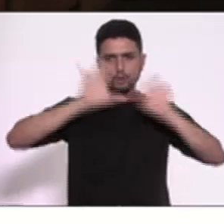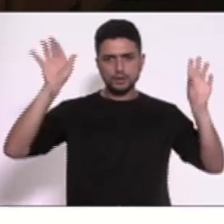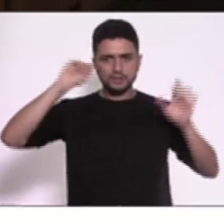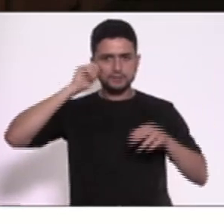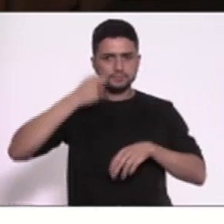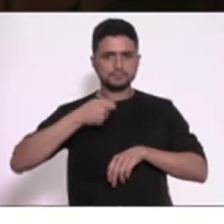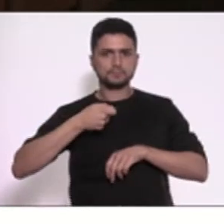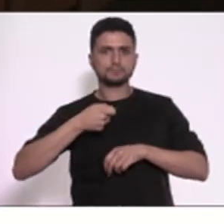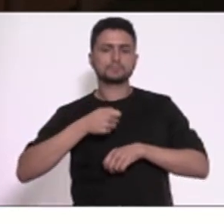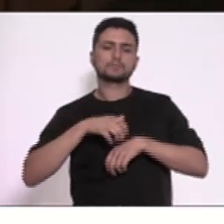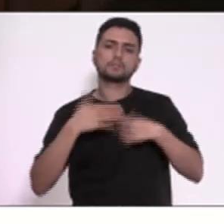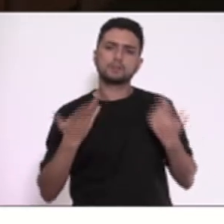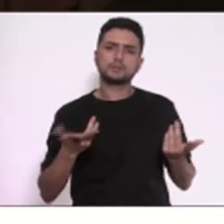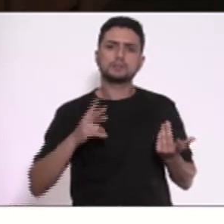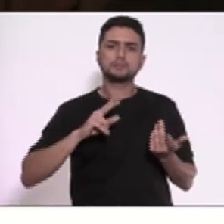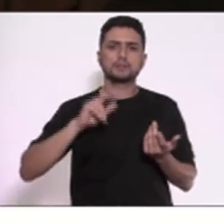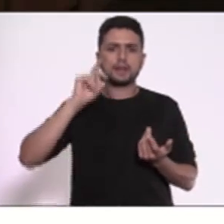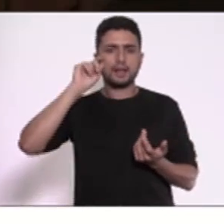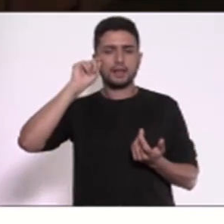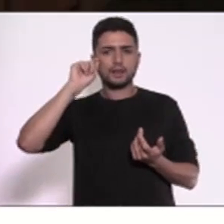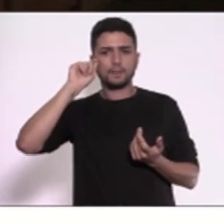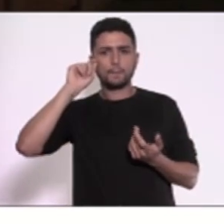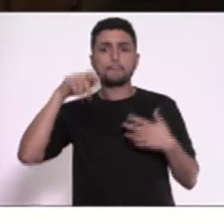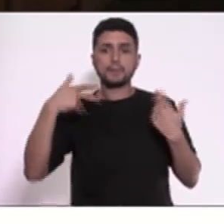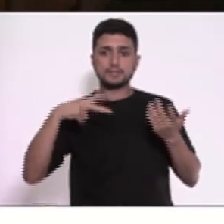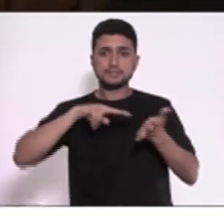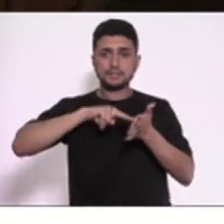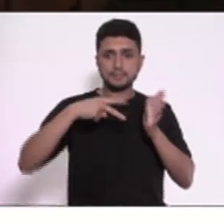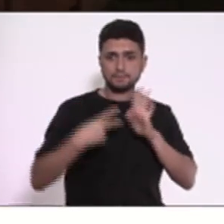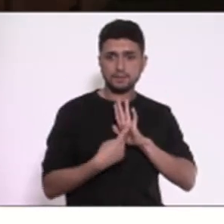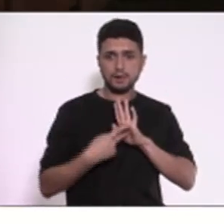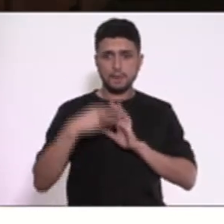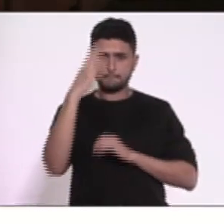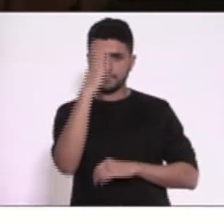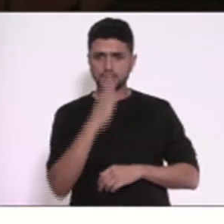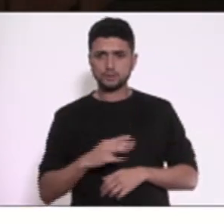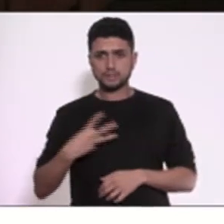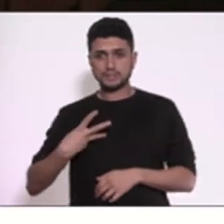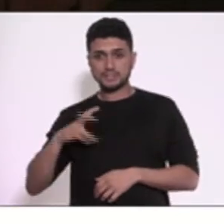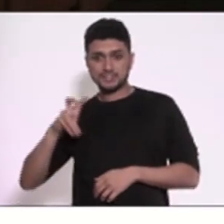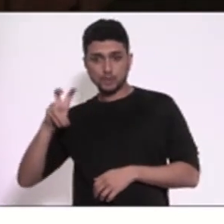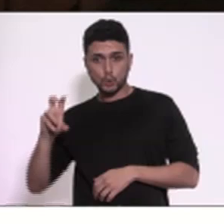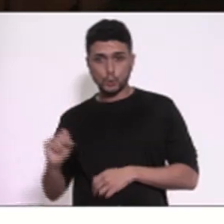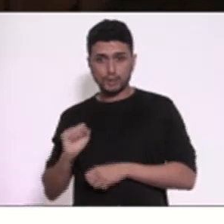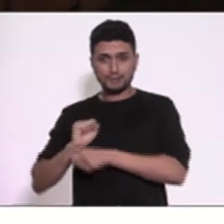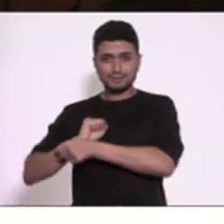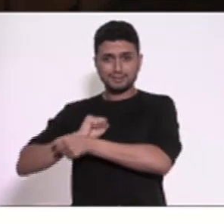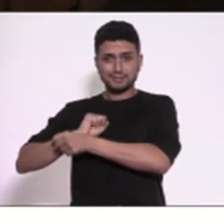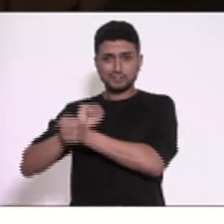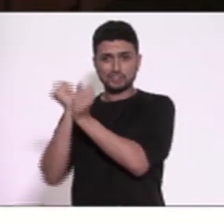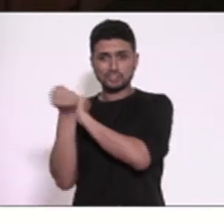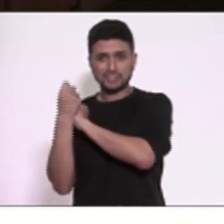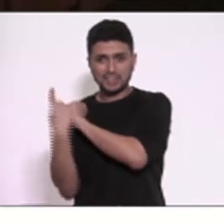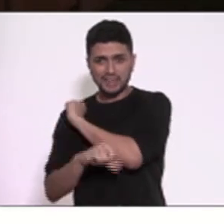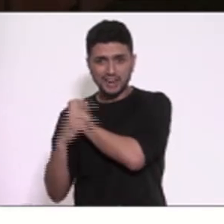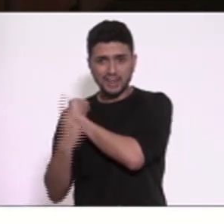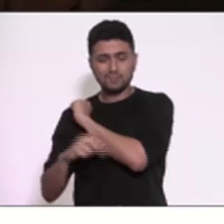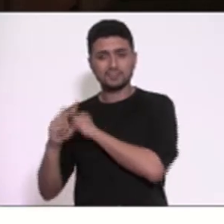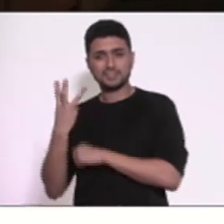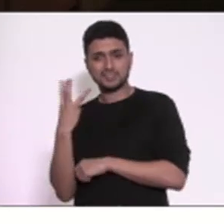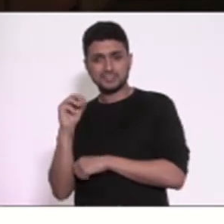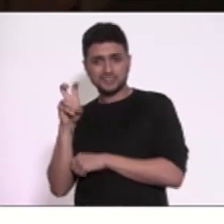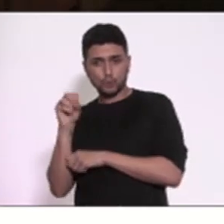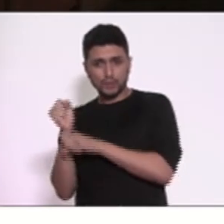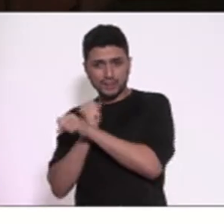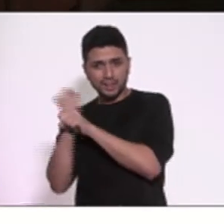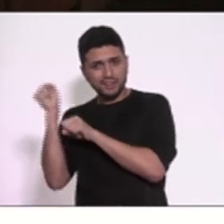um país que vinha de mais de 350 anos de escravidão, se soma a um processo de repente,